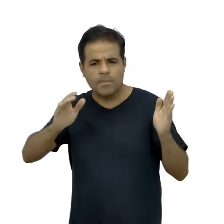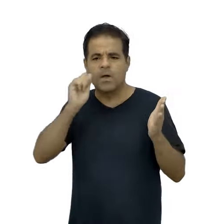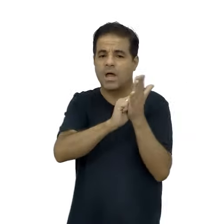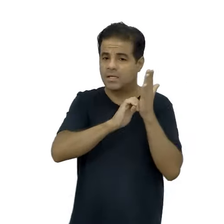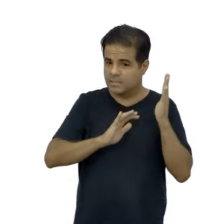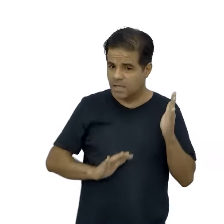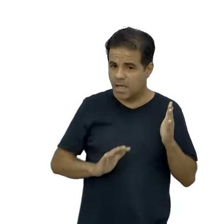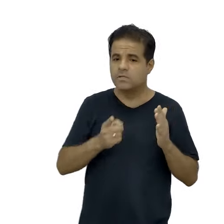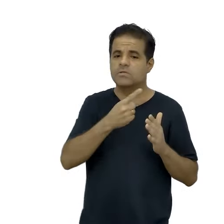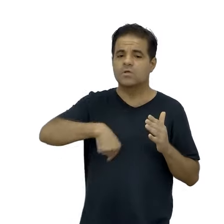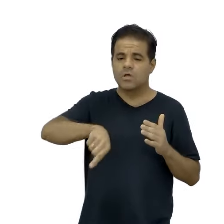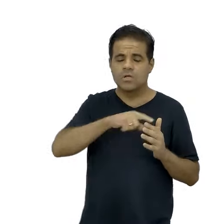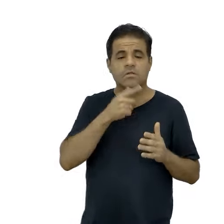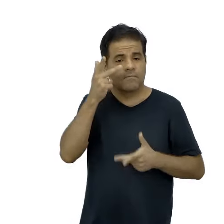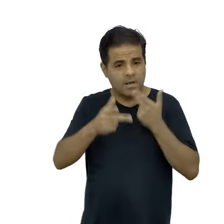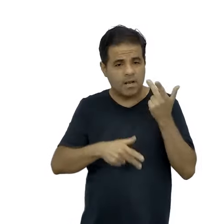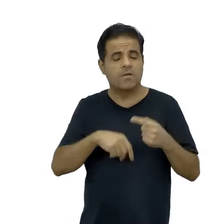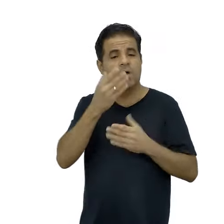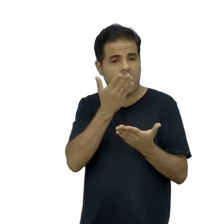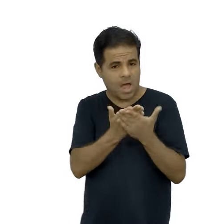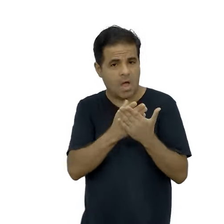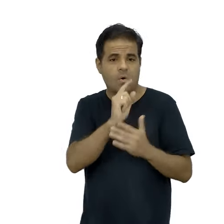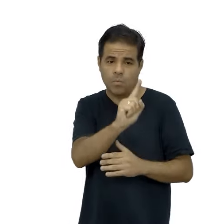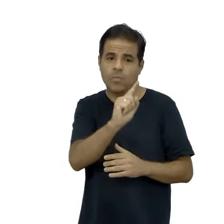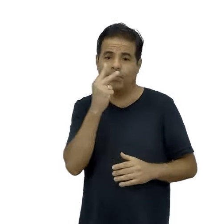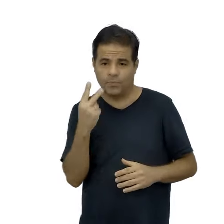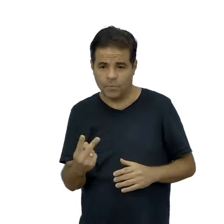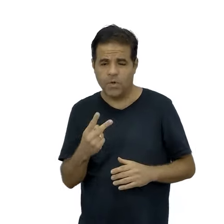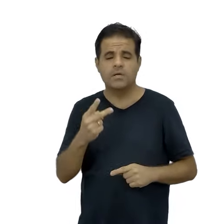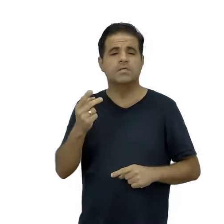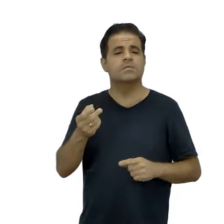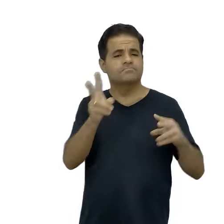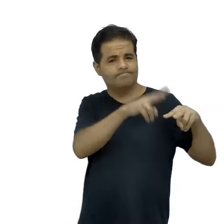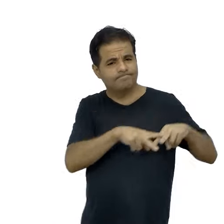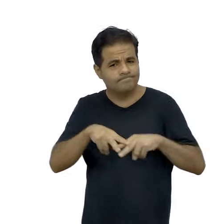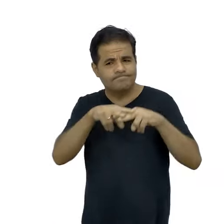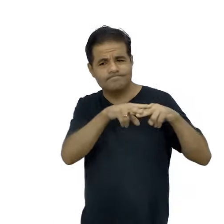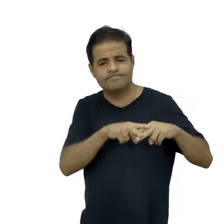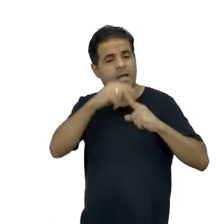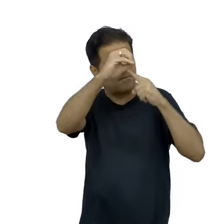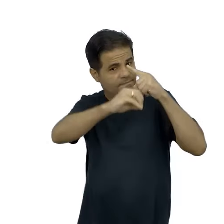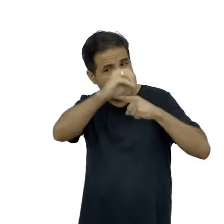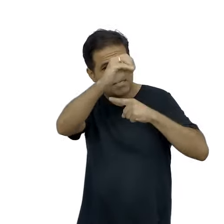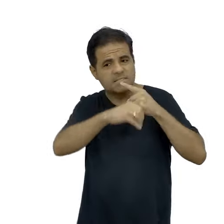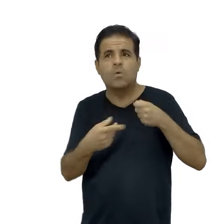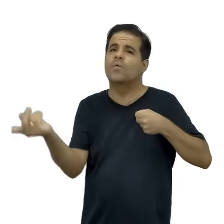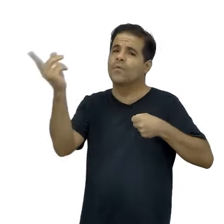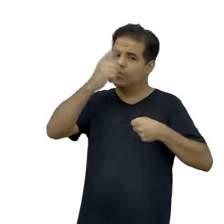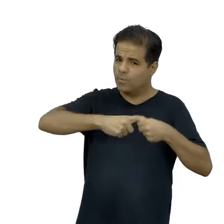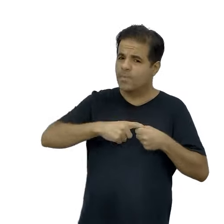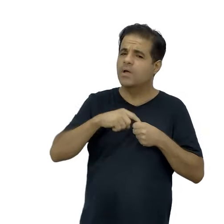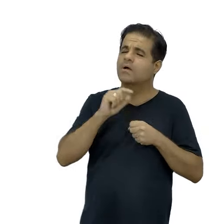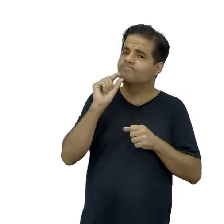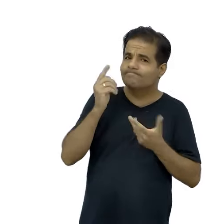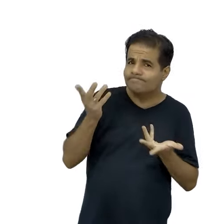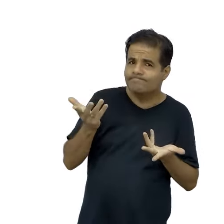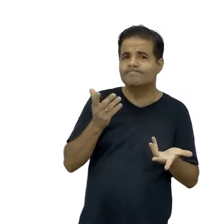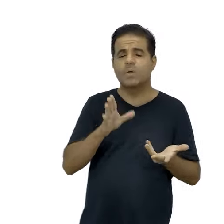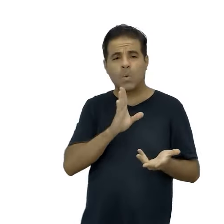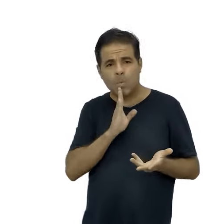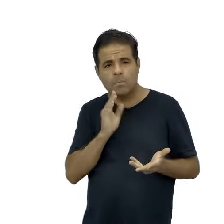atividade, nós estamos falando da aula 1 e 2, e revisando essa fração, retomando um pouco, né, dentro